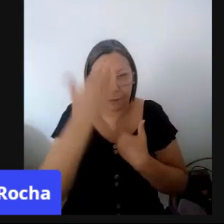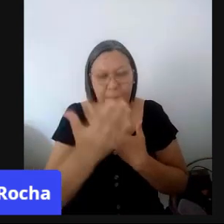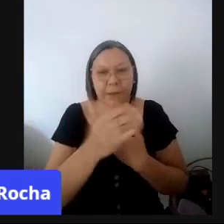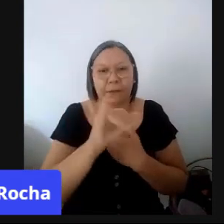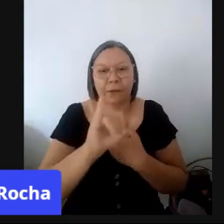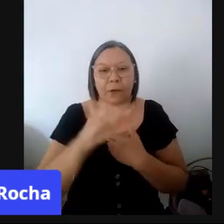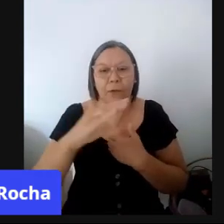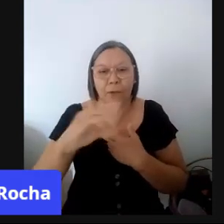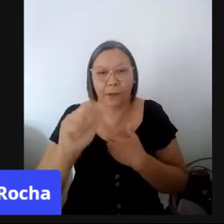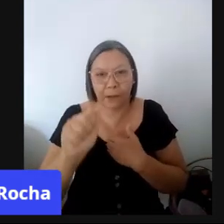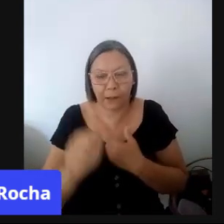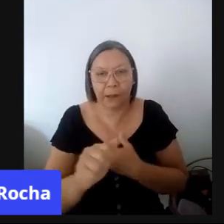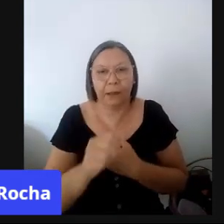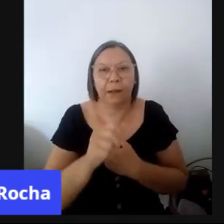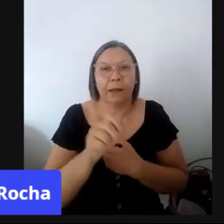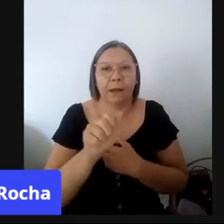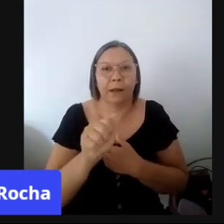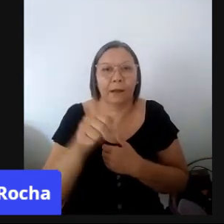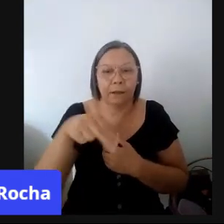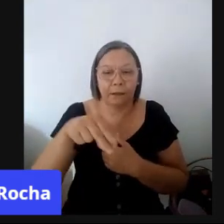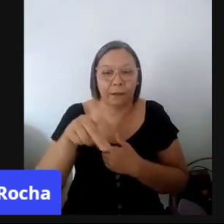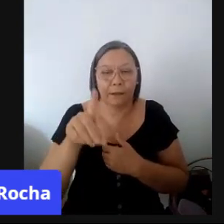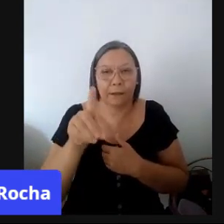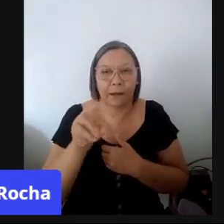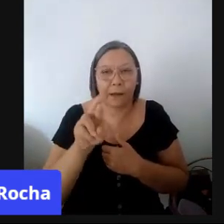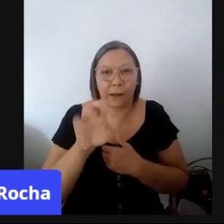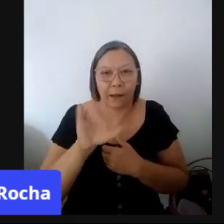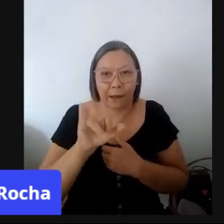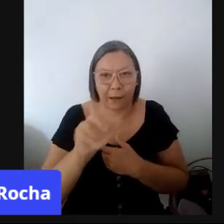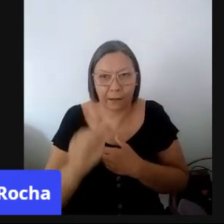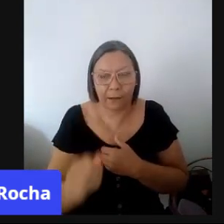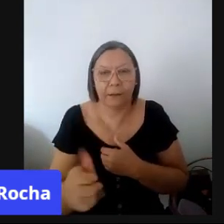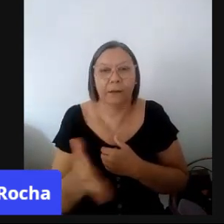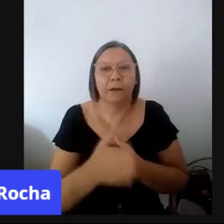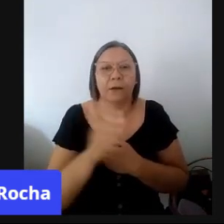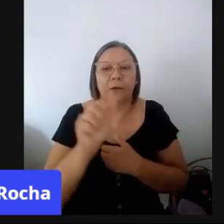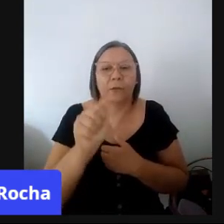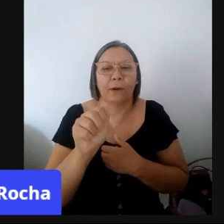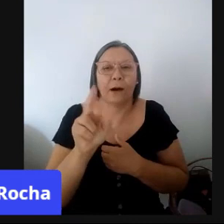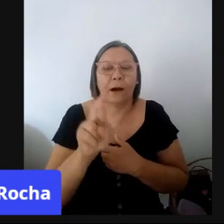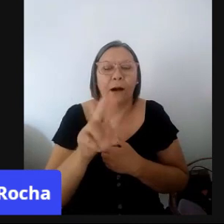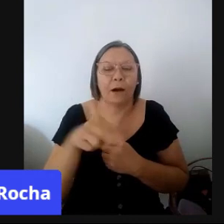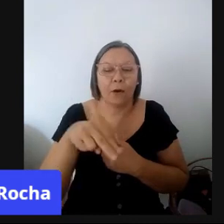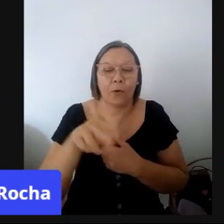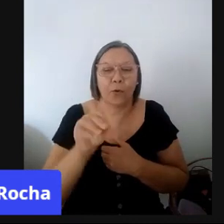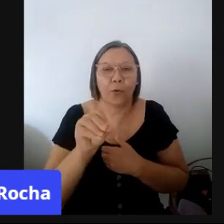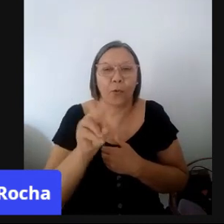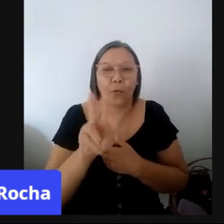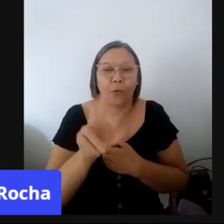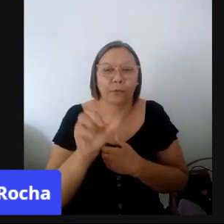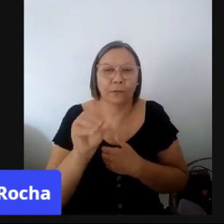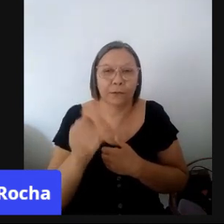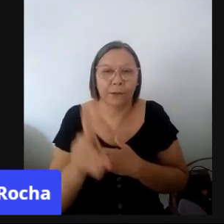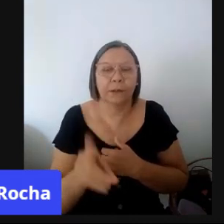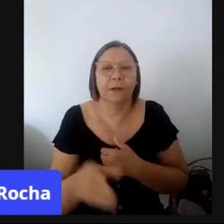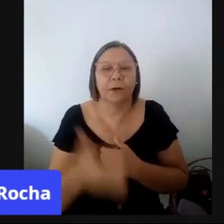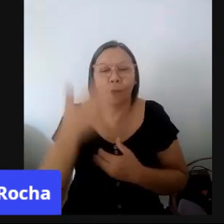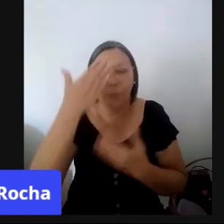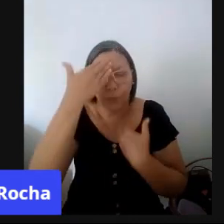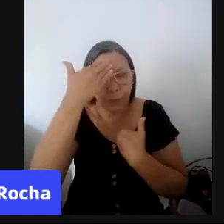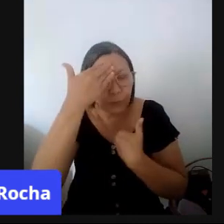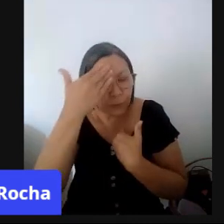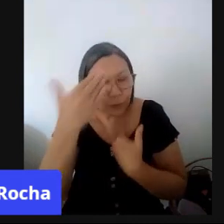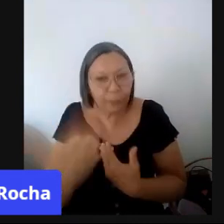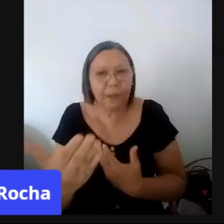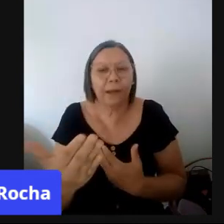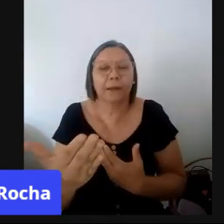e à Brenda da Planurb também. Muito obrigada, tá, por esse apoio, por essa parceria que a gente realiza